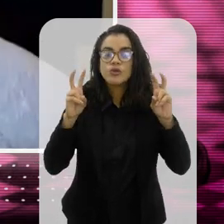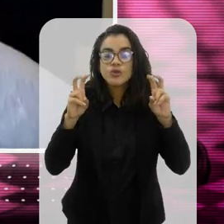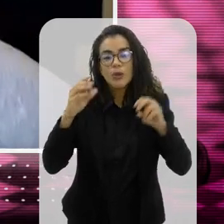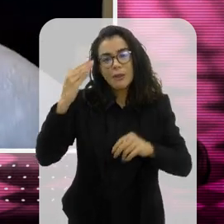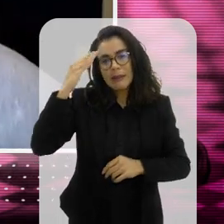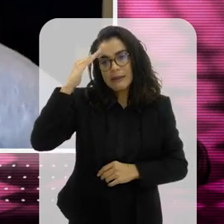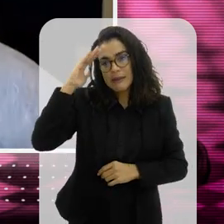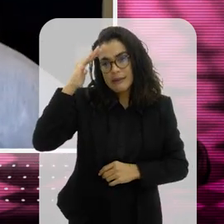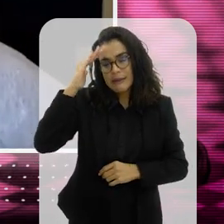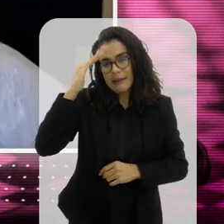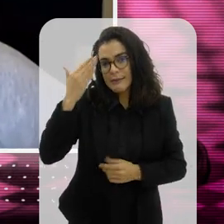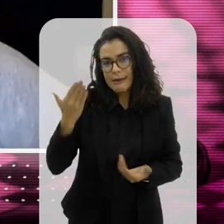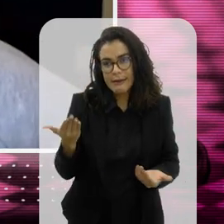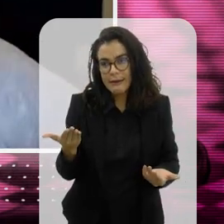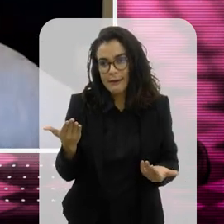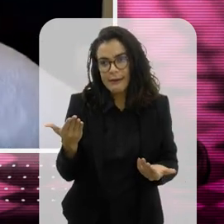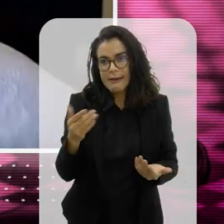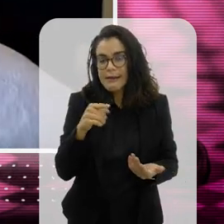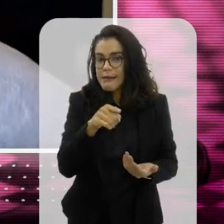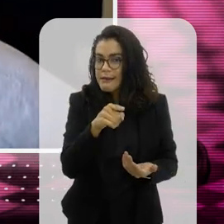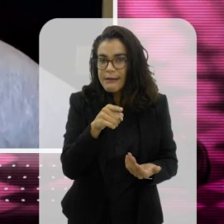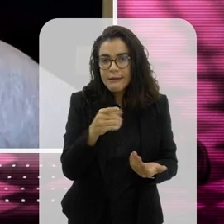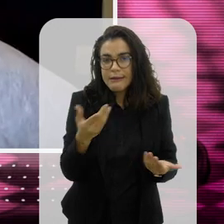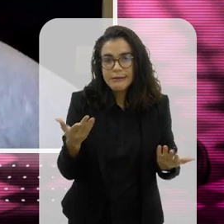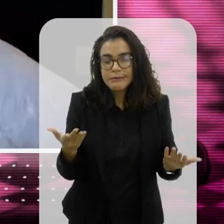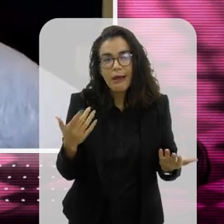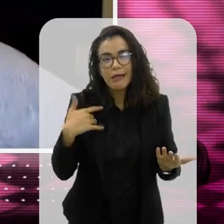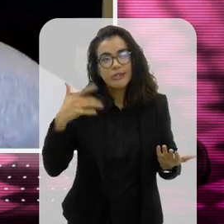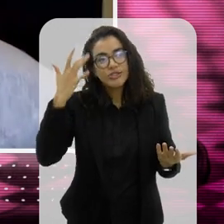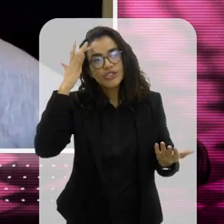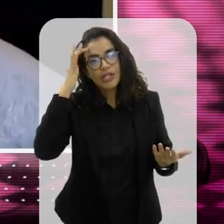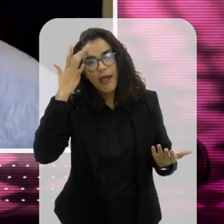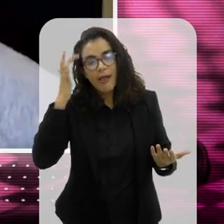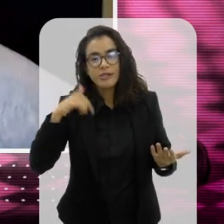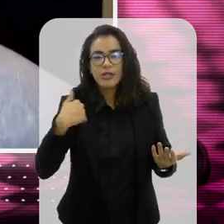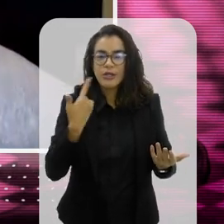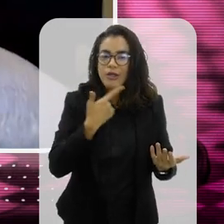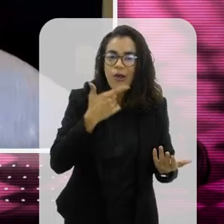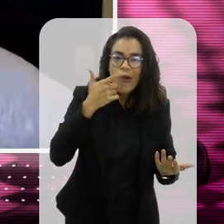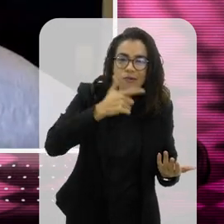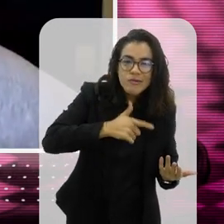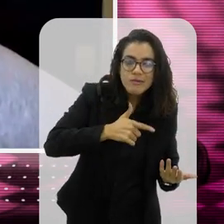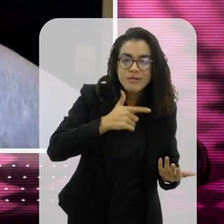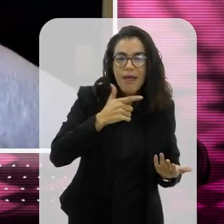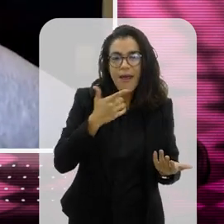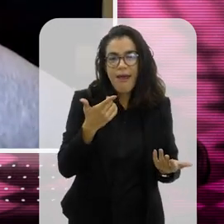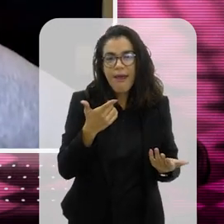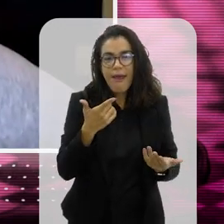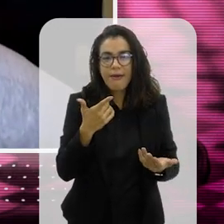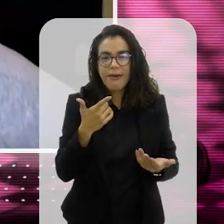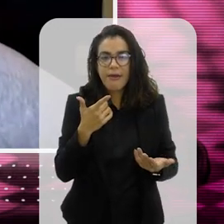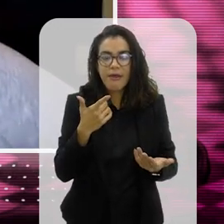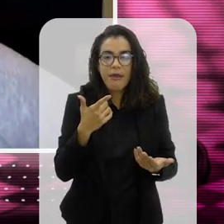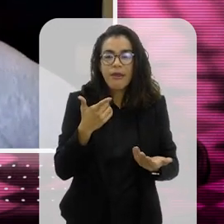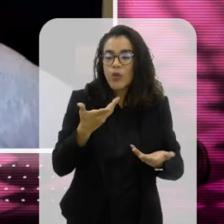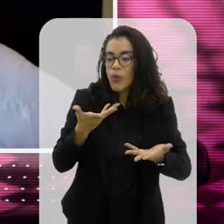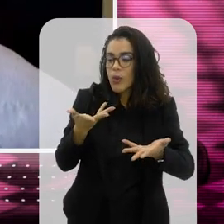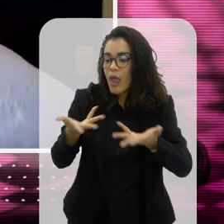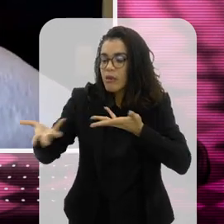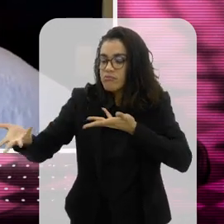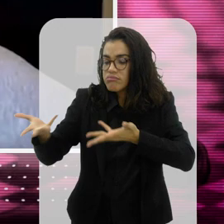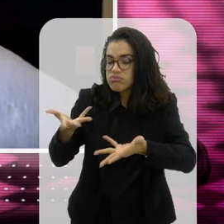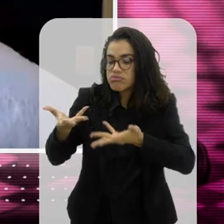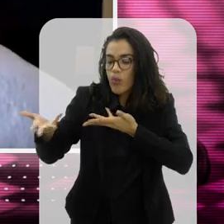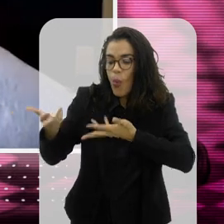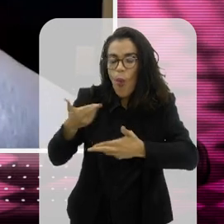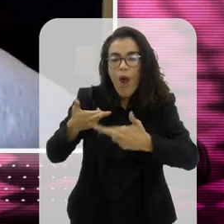falando, de entender que isso é uma cilada para a mulher, né? A gente achar que a gente consegue dar conta de tudo. Não